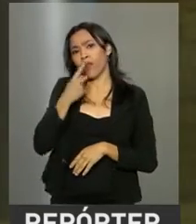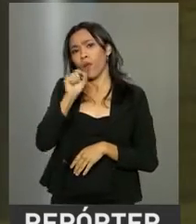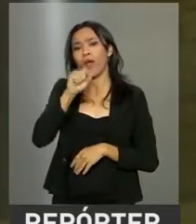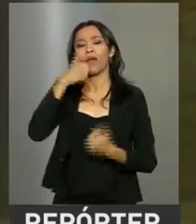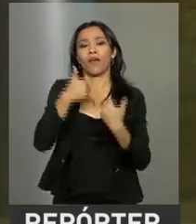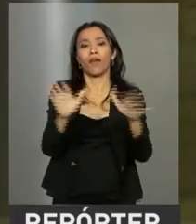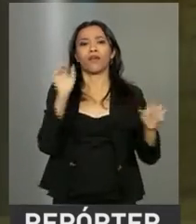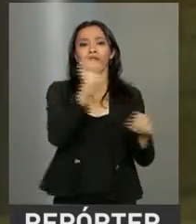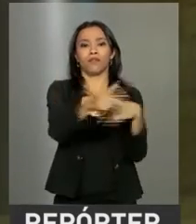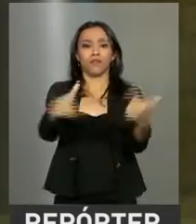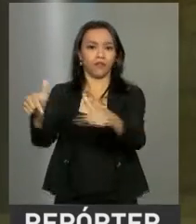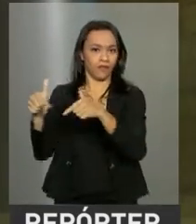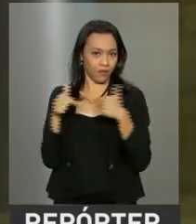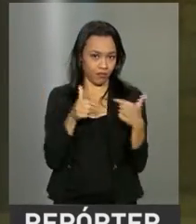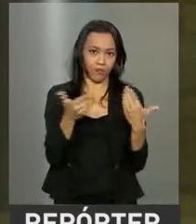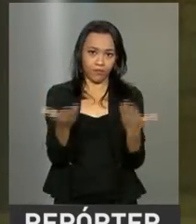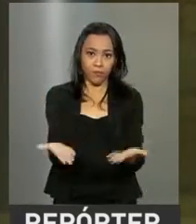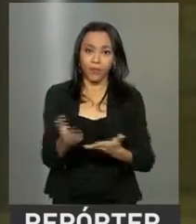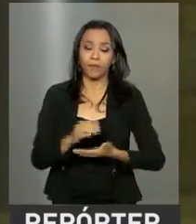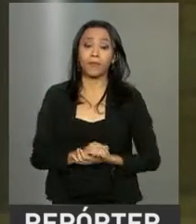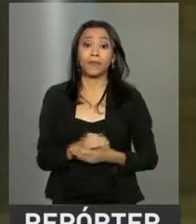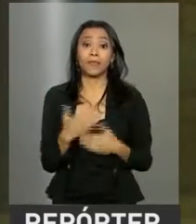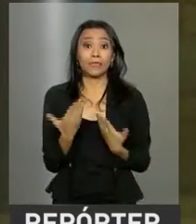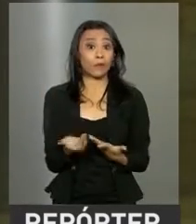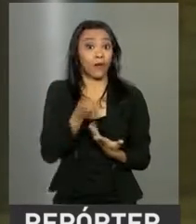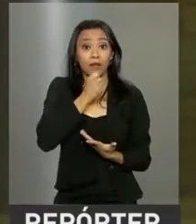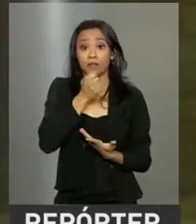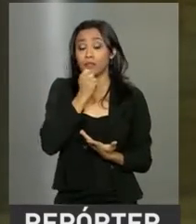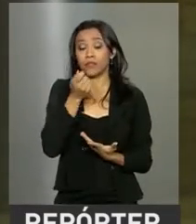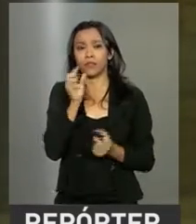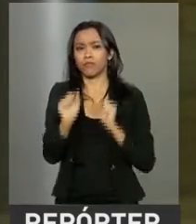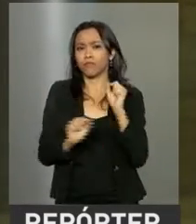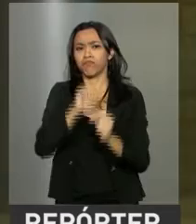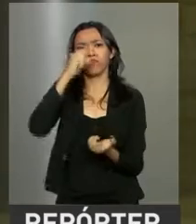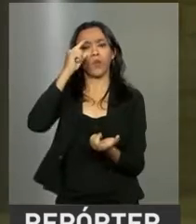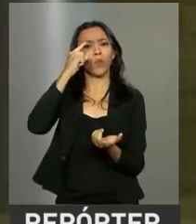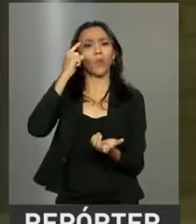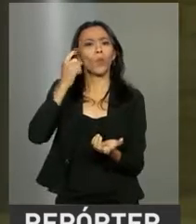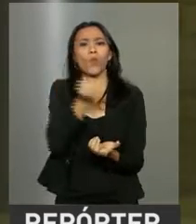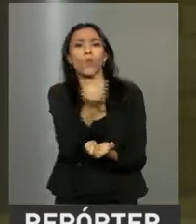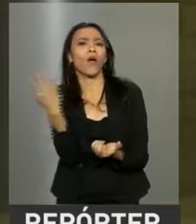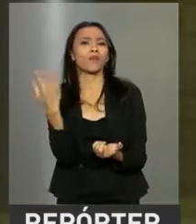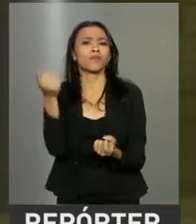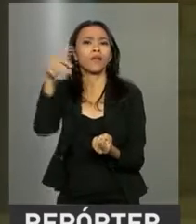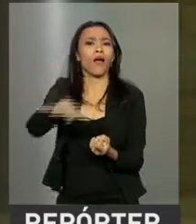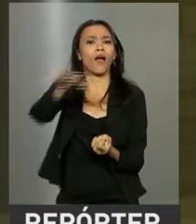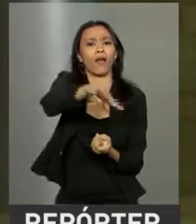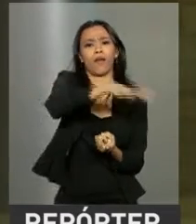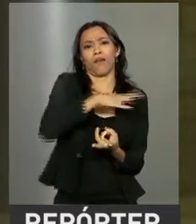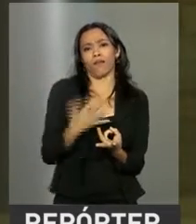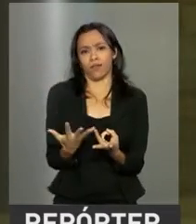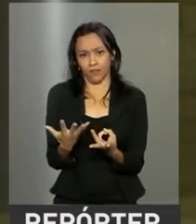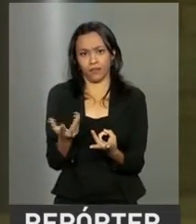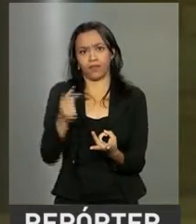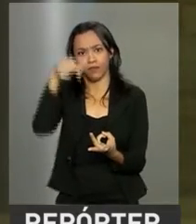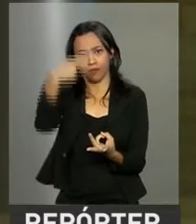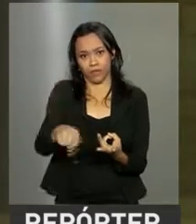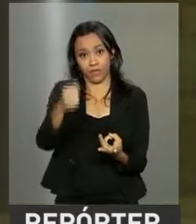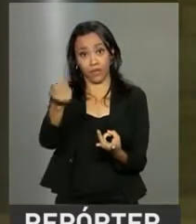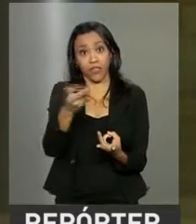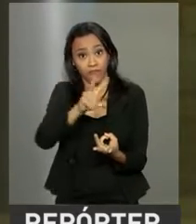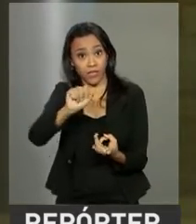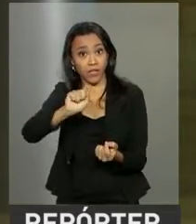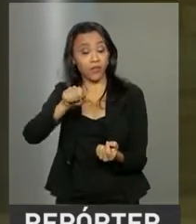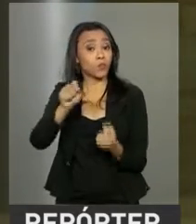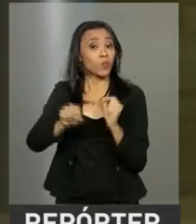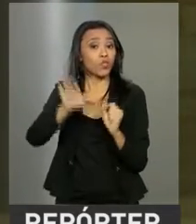empregos, criar novos postos de trabalho. Ainda não foram definidas quais áreas específicas da produção nacional vão ser